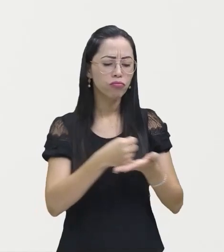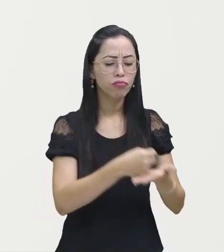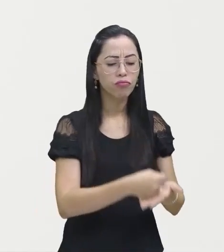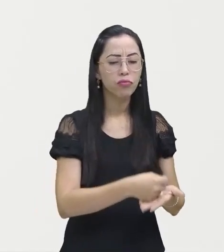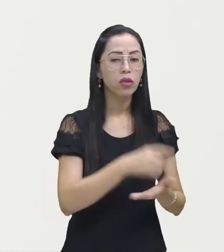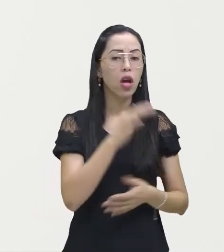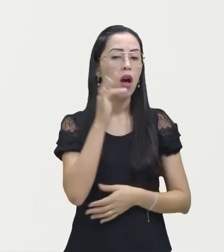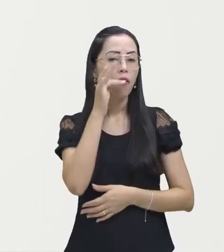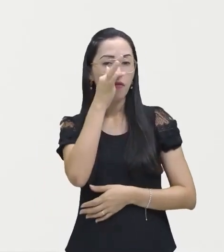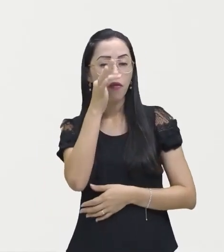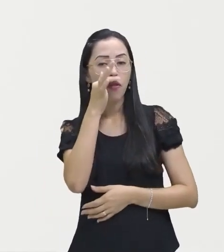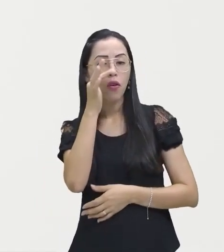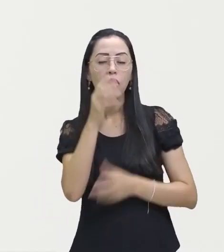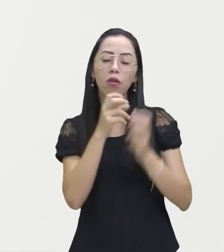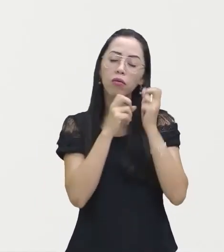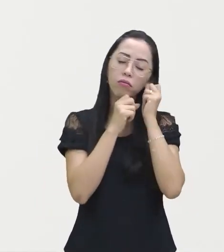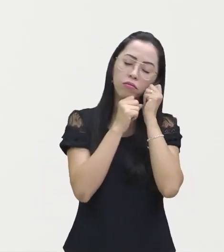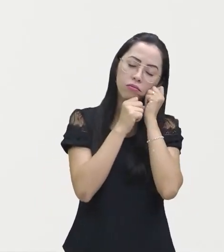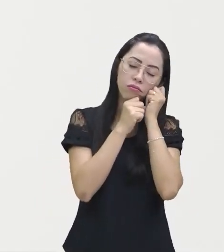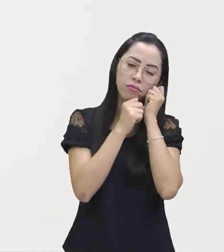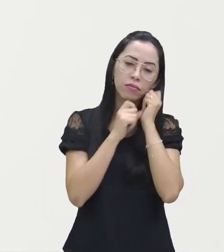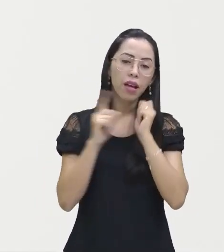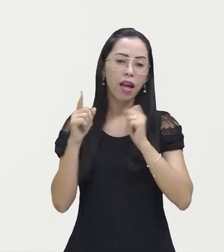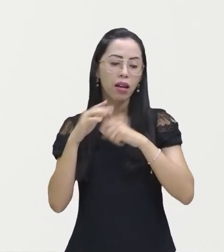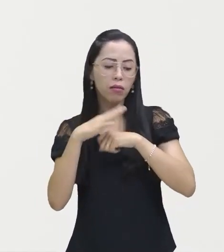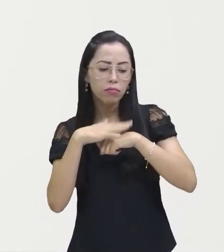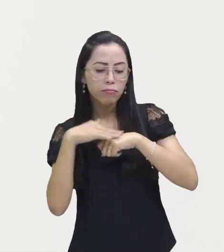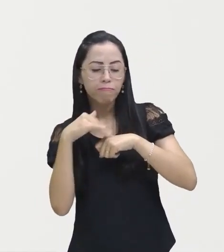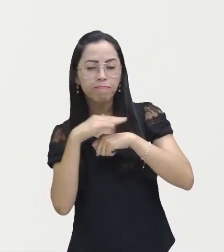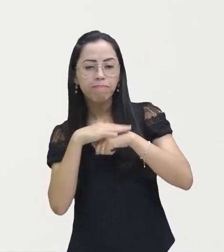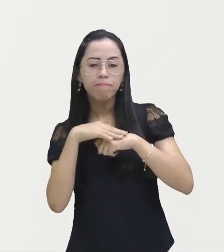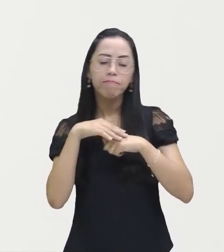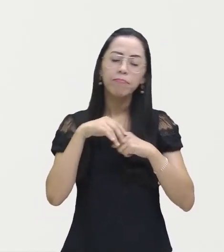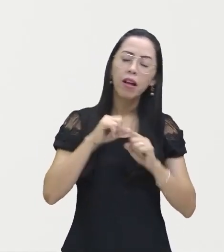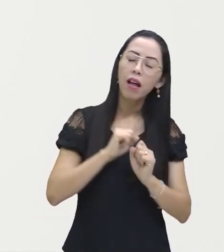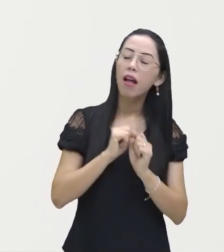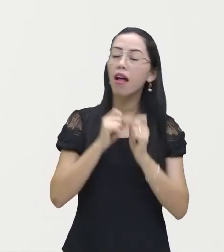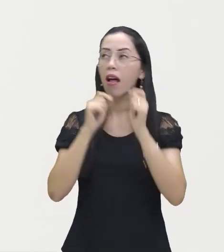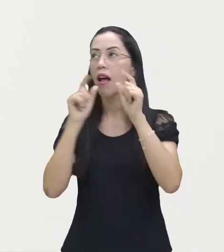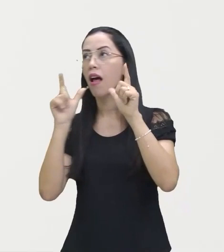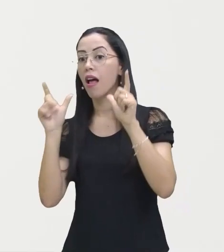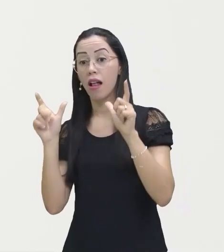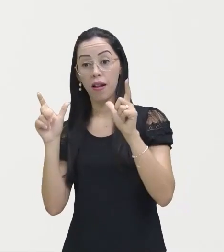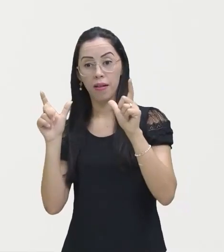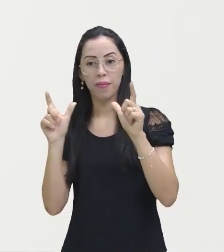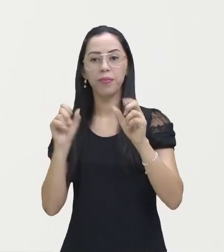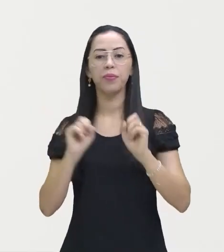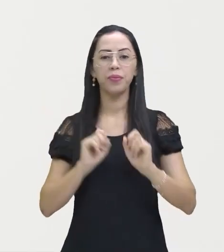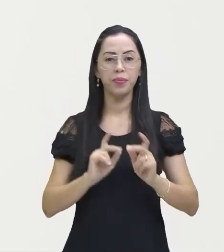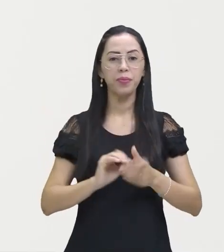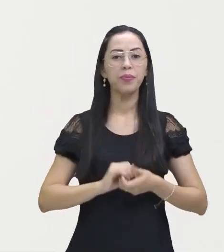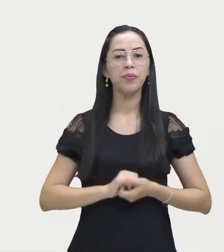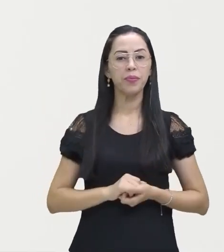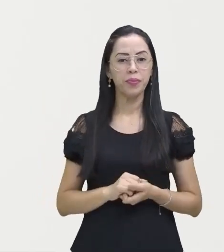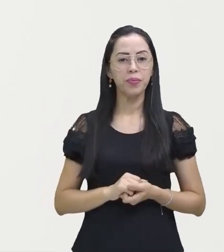bem assim, que despertou a rosa assim, bem assim.